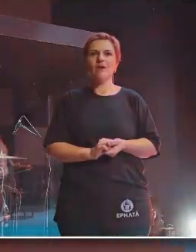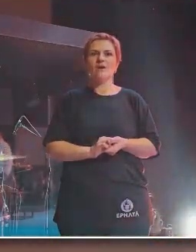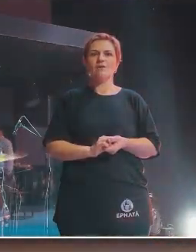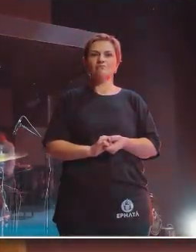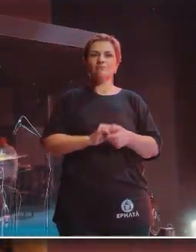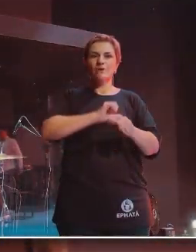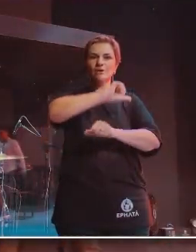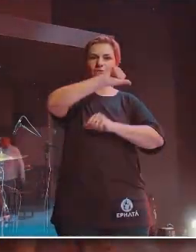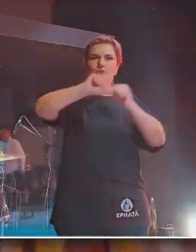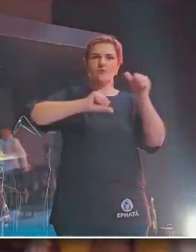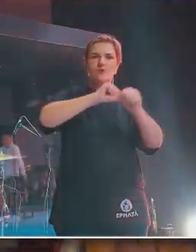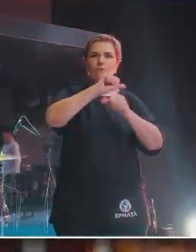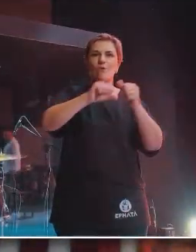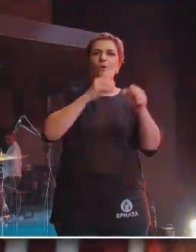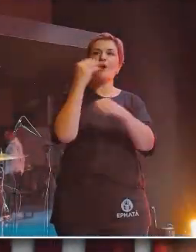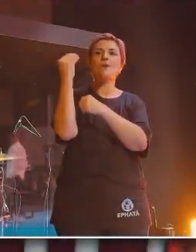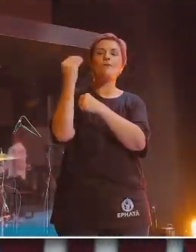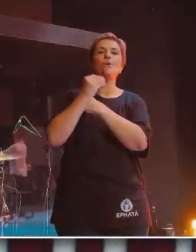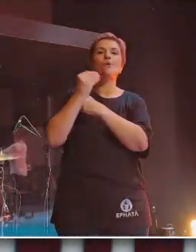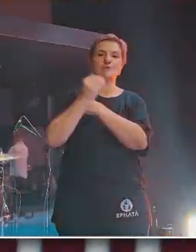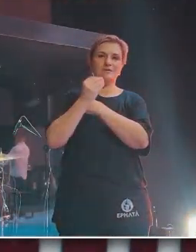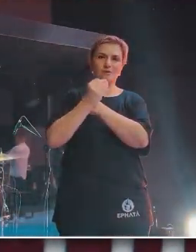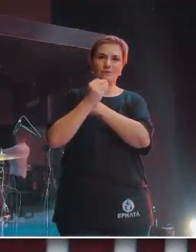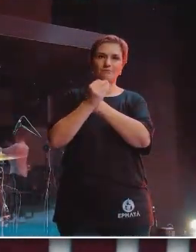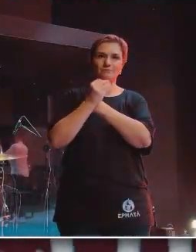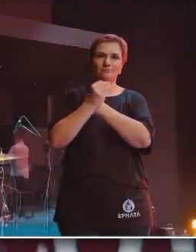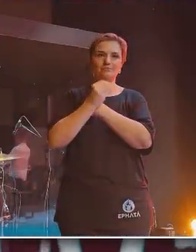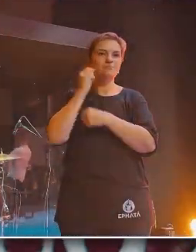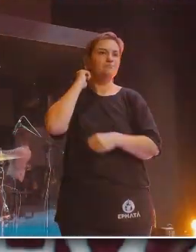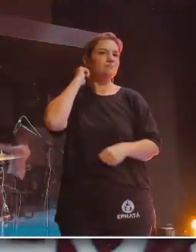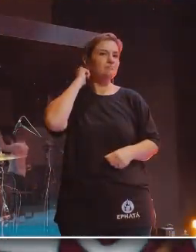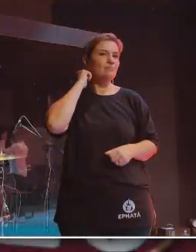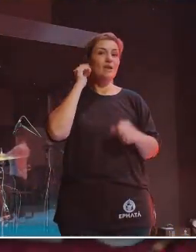O teste virou